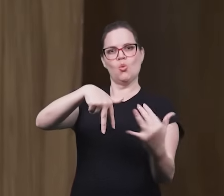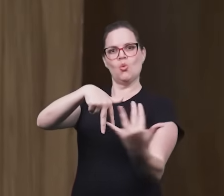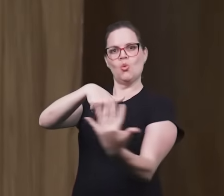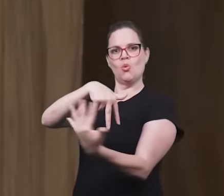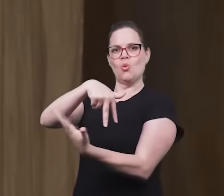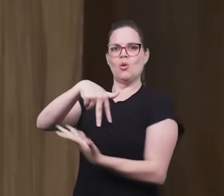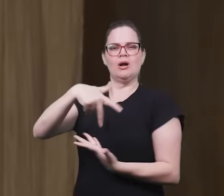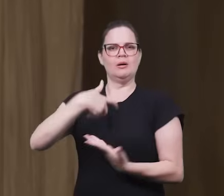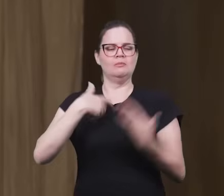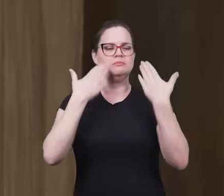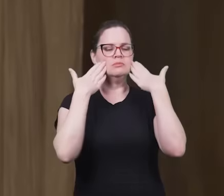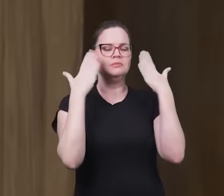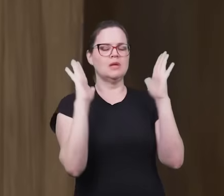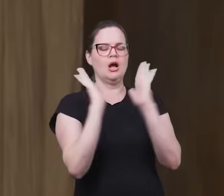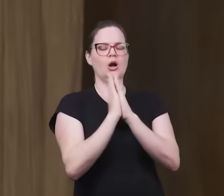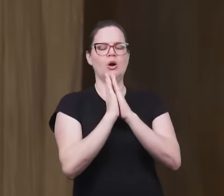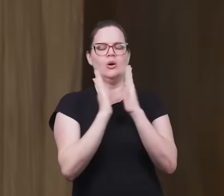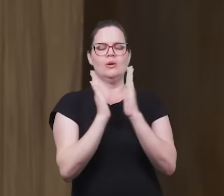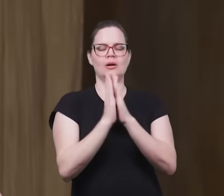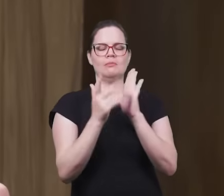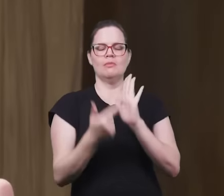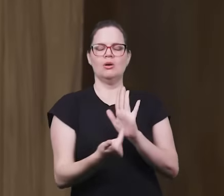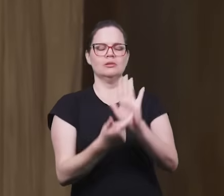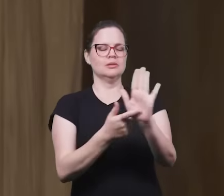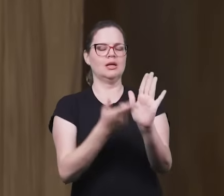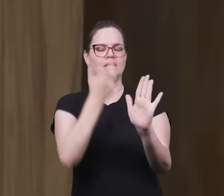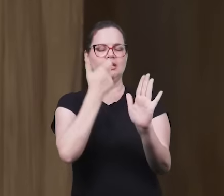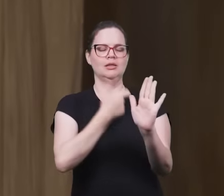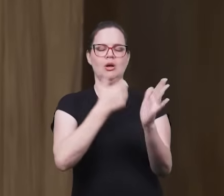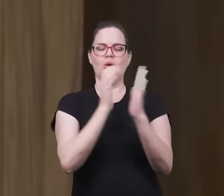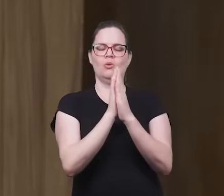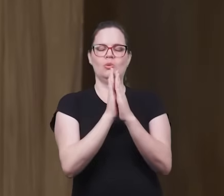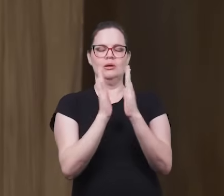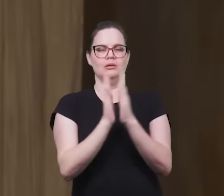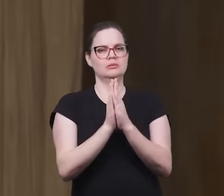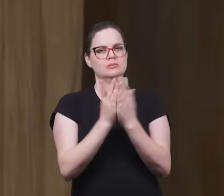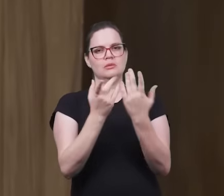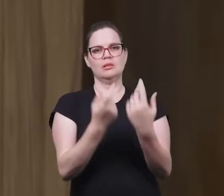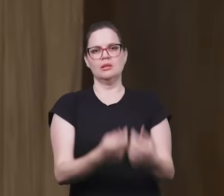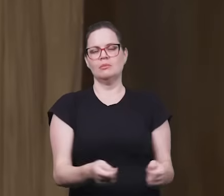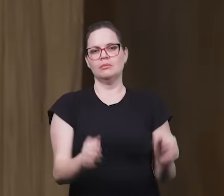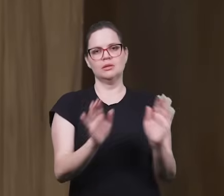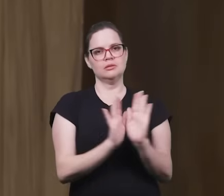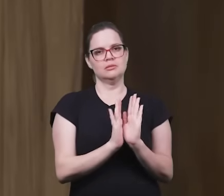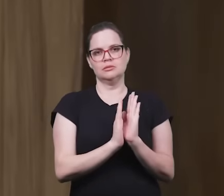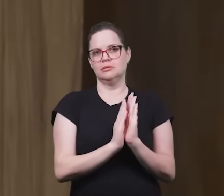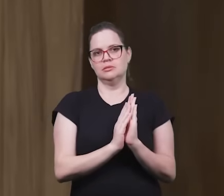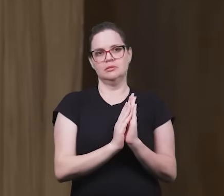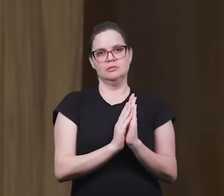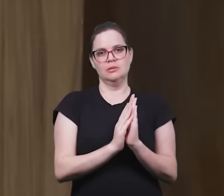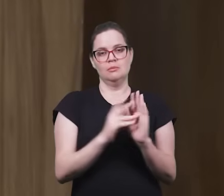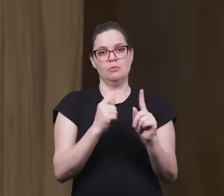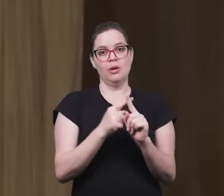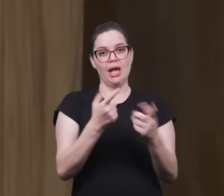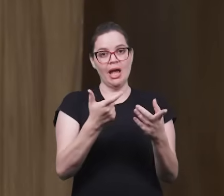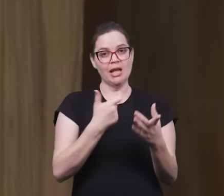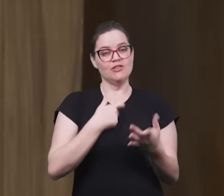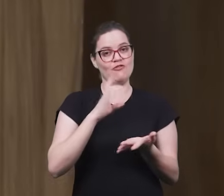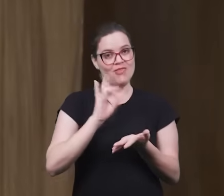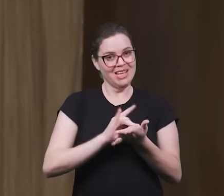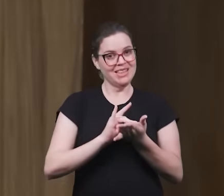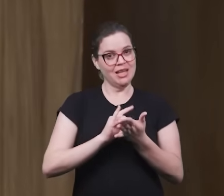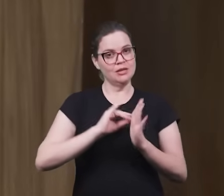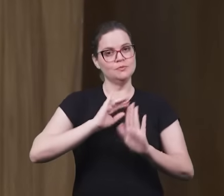mostrar para todos que estavam orando em oração, quando na verdade eles queriam ser o centro